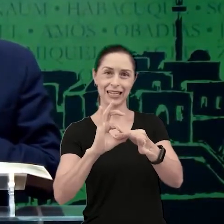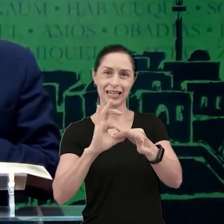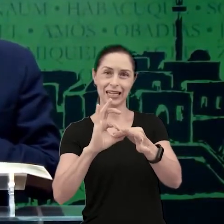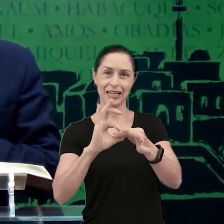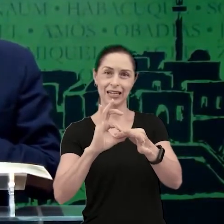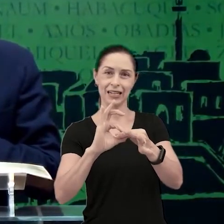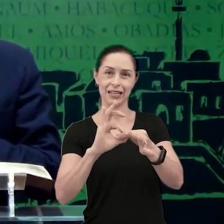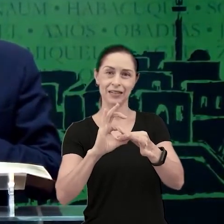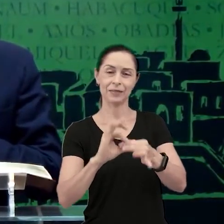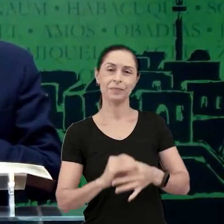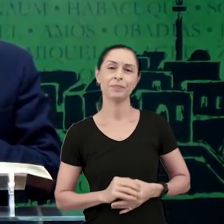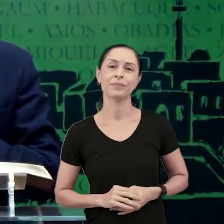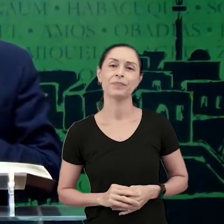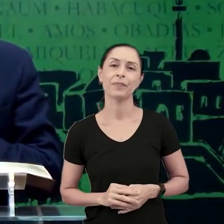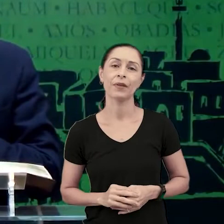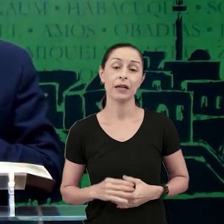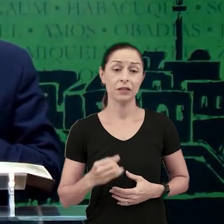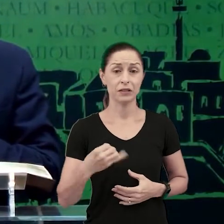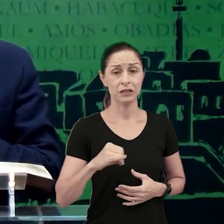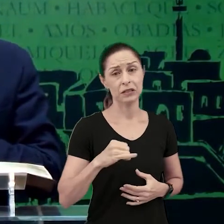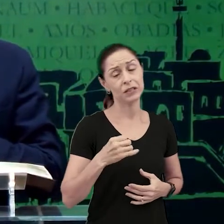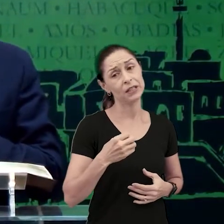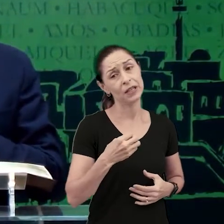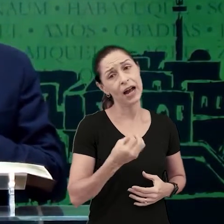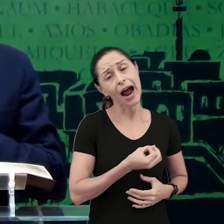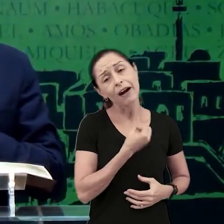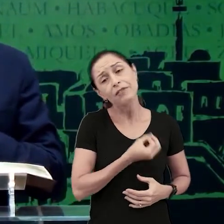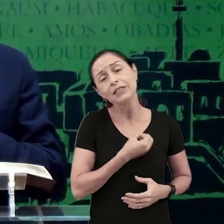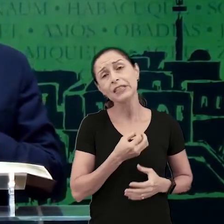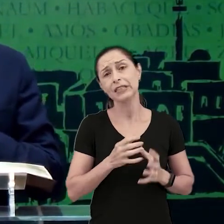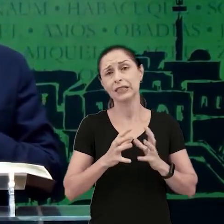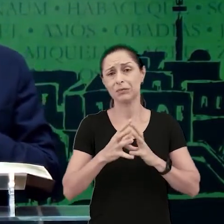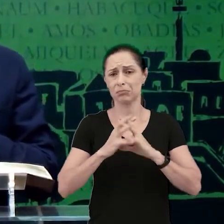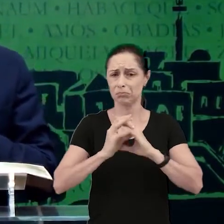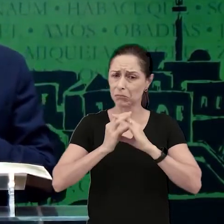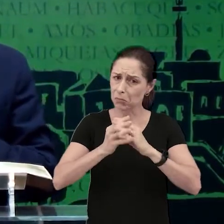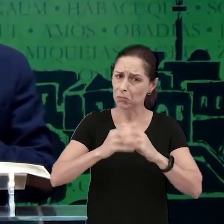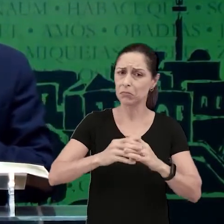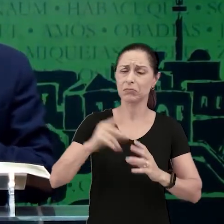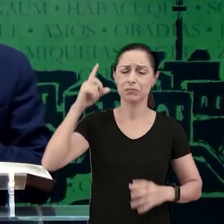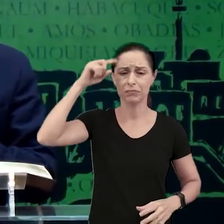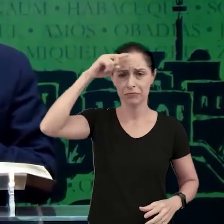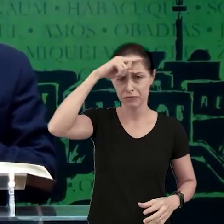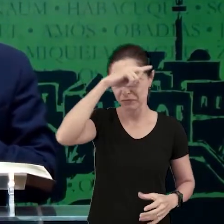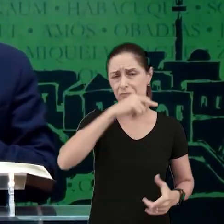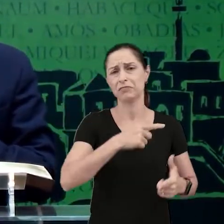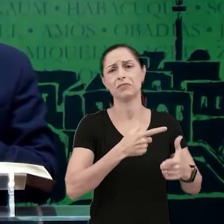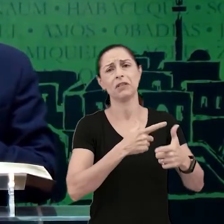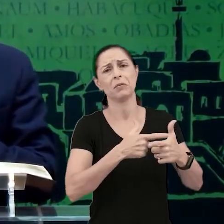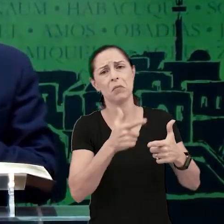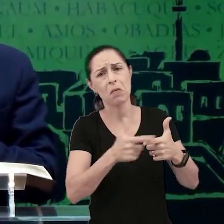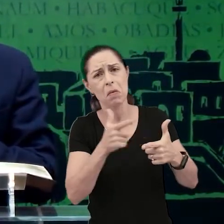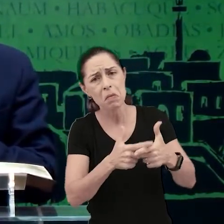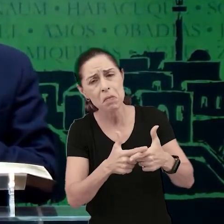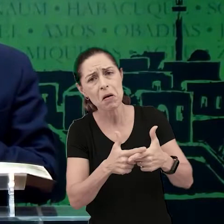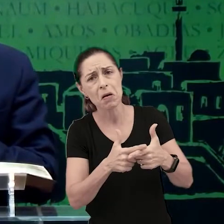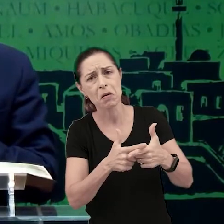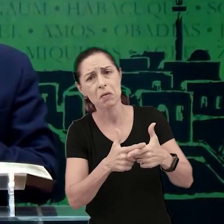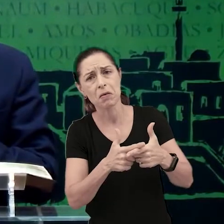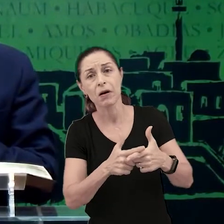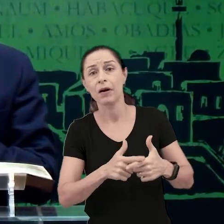Não importa quão confusas ou assustadoras sejam as circunstâncias atuais, o caráter de